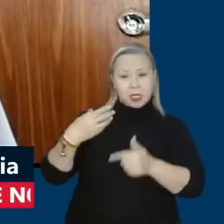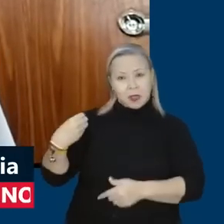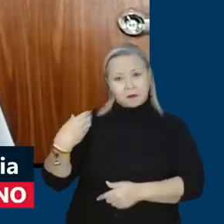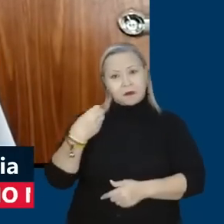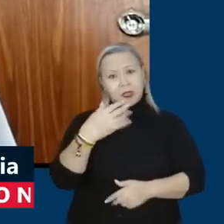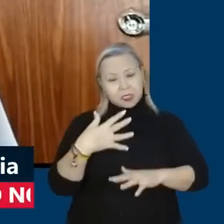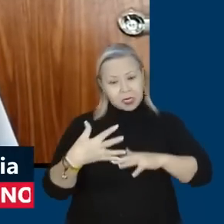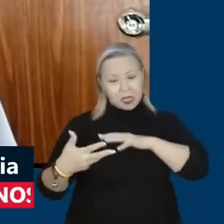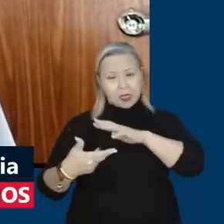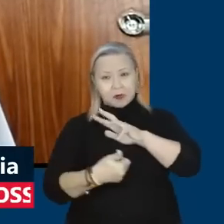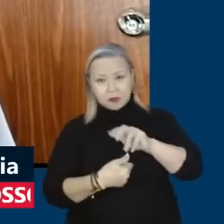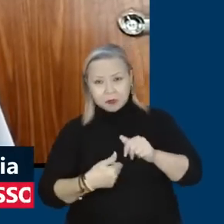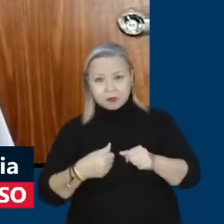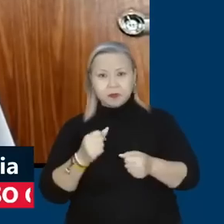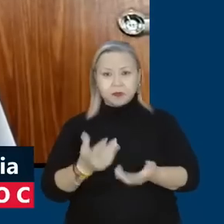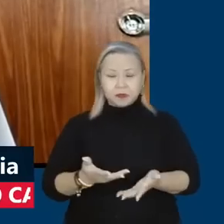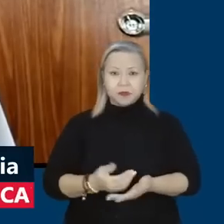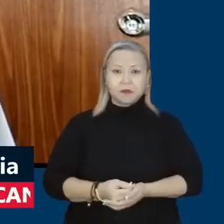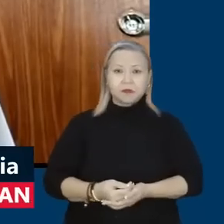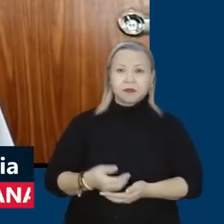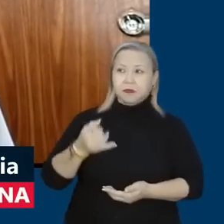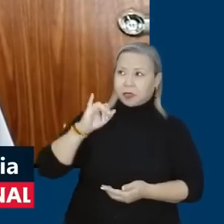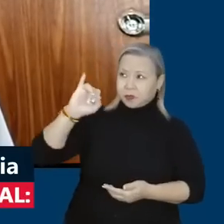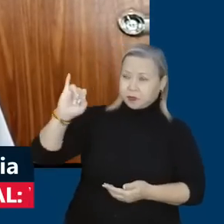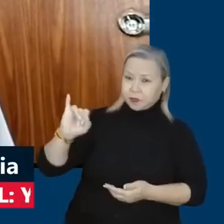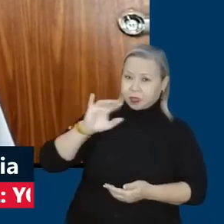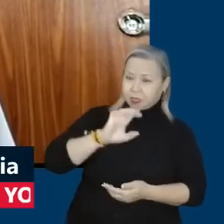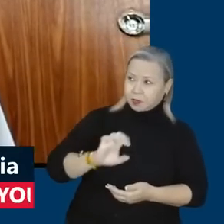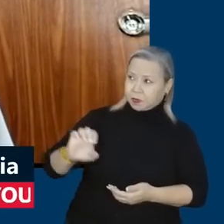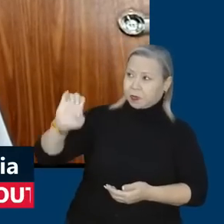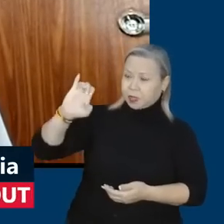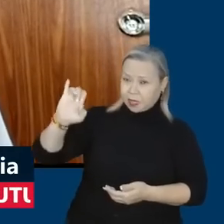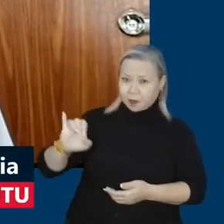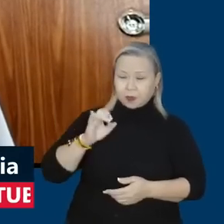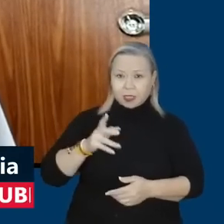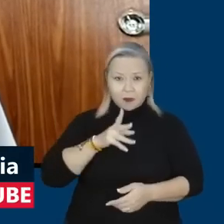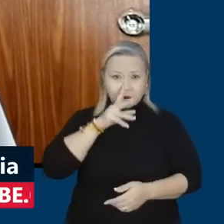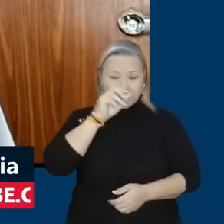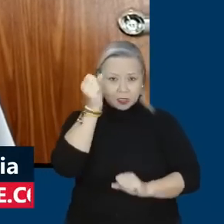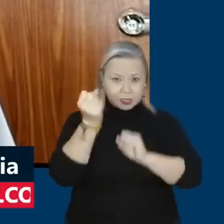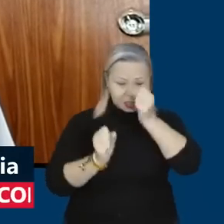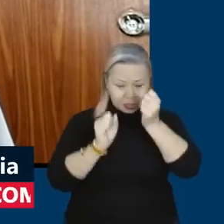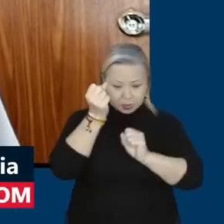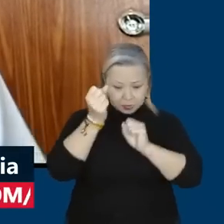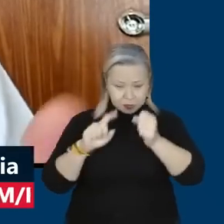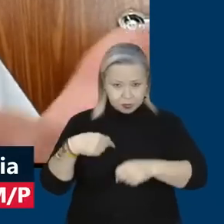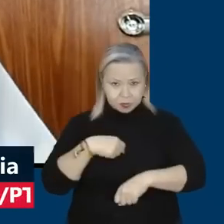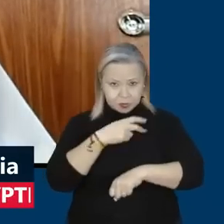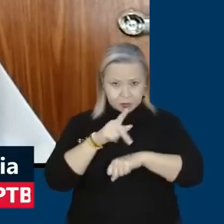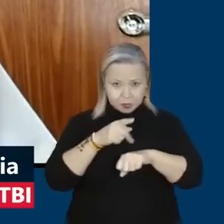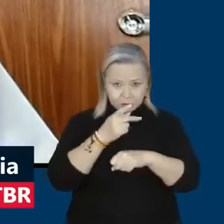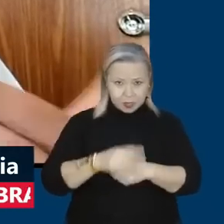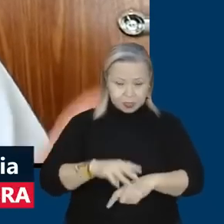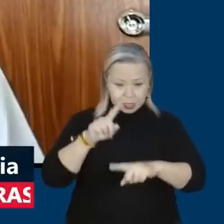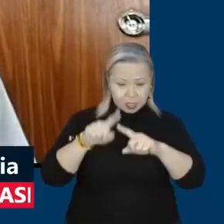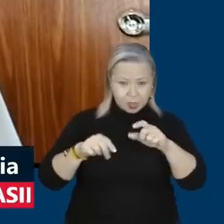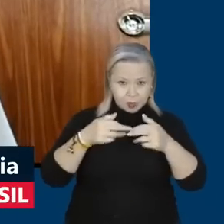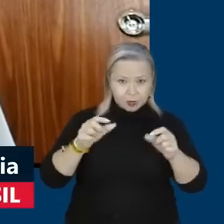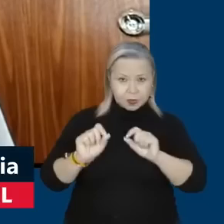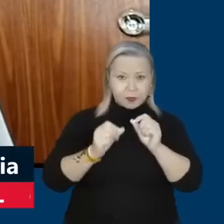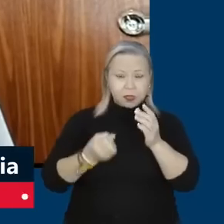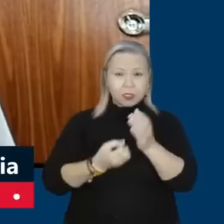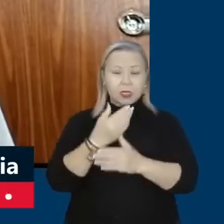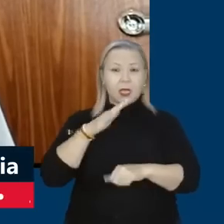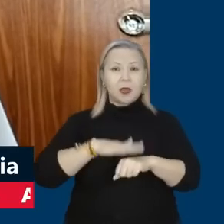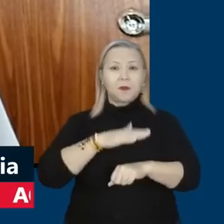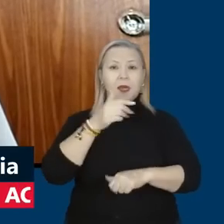tentando exportar aquilo que nós temos de excedente, tentando fortalecer a nossa indústria, o nosso setor produtivo, para que a gente possa gerar mais